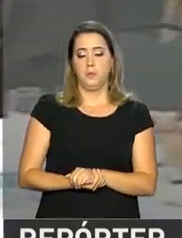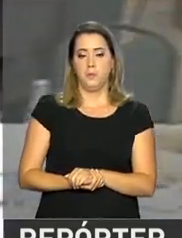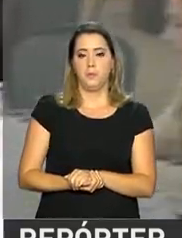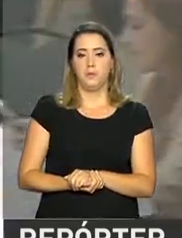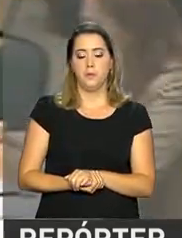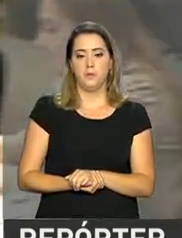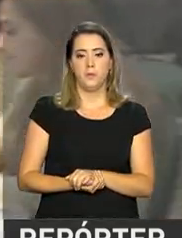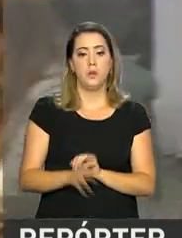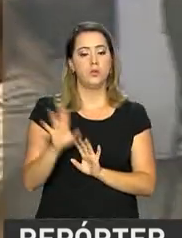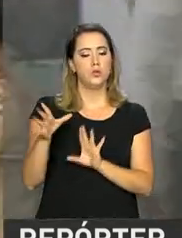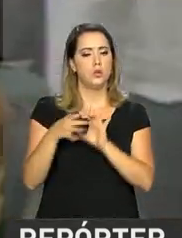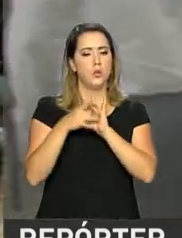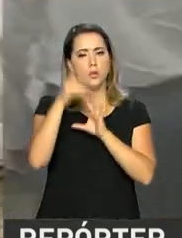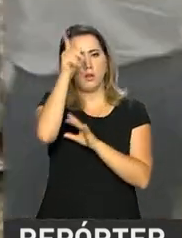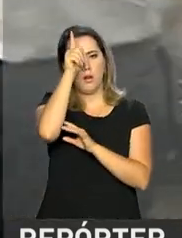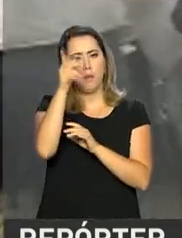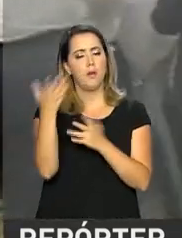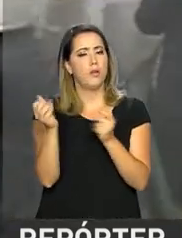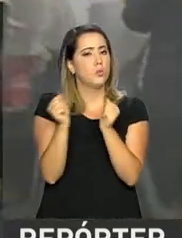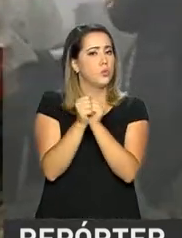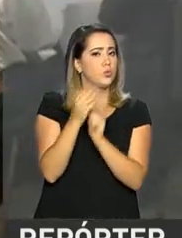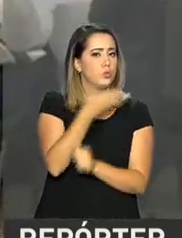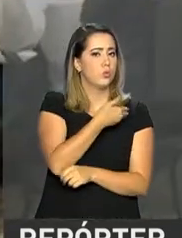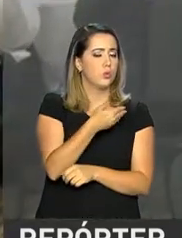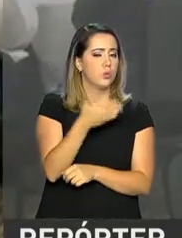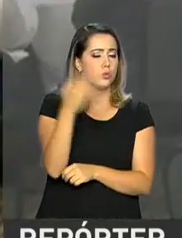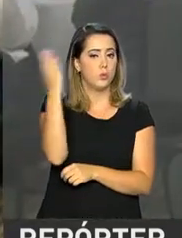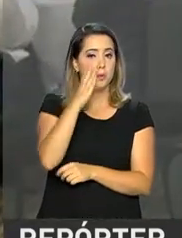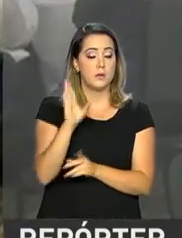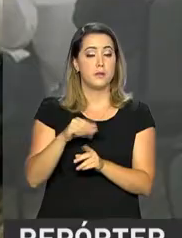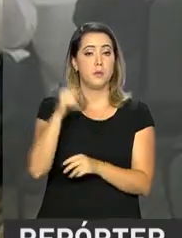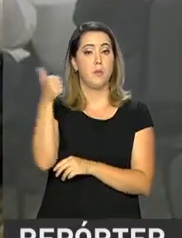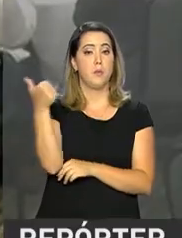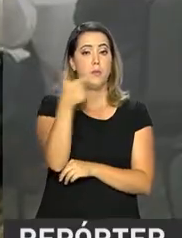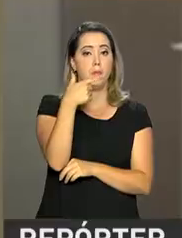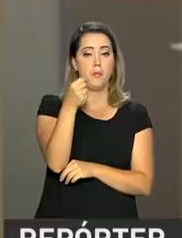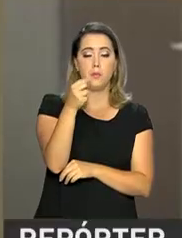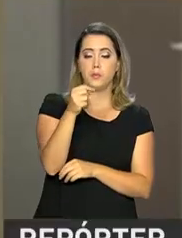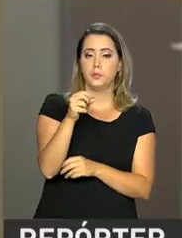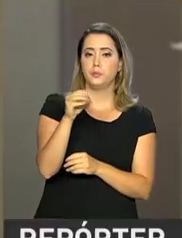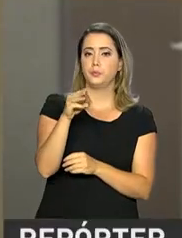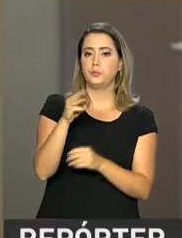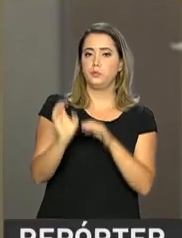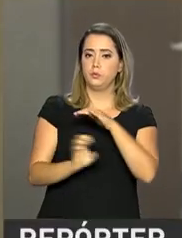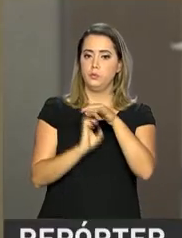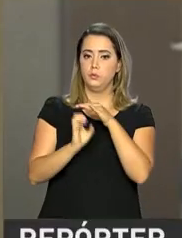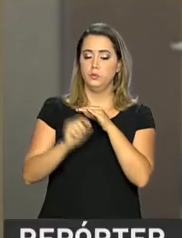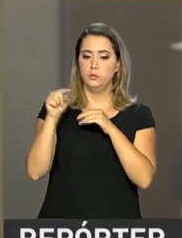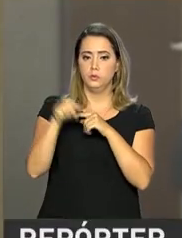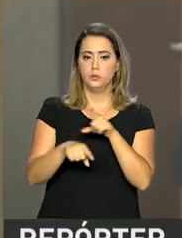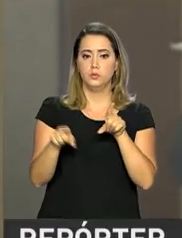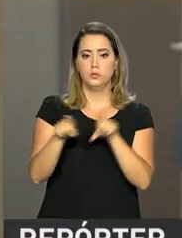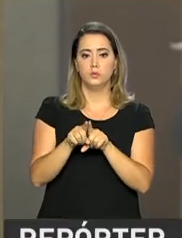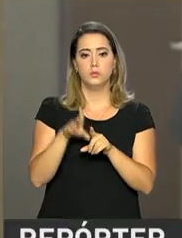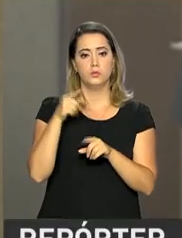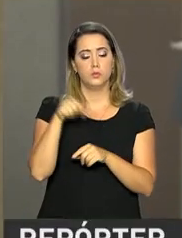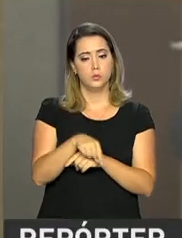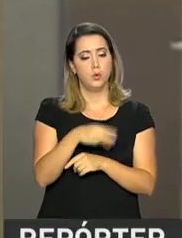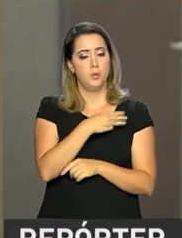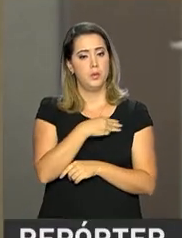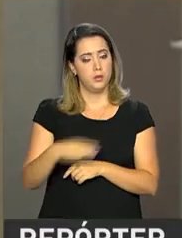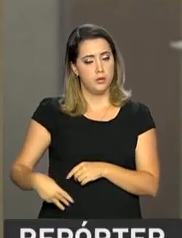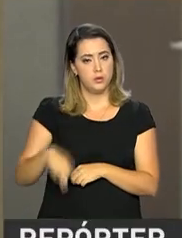Tradicional parceira do Brasil, a Alemanha tem atualmente 1.200 empresas instaladas aqui. O ministro da Fazenda, Henrique Meirelles, falou